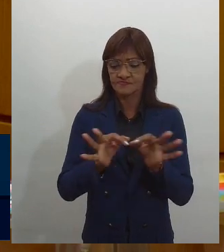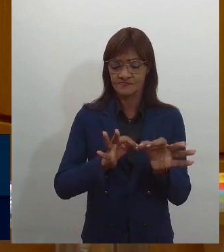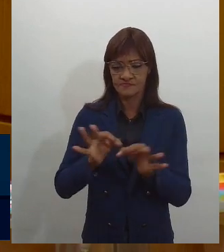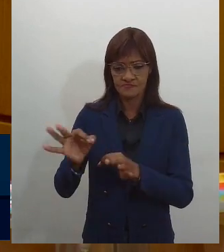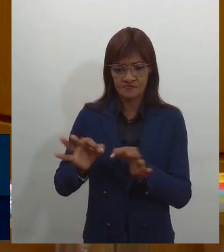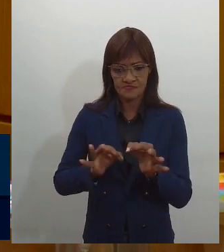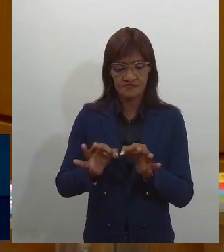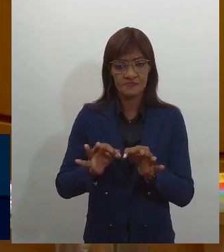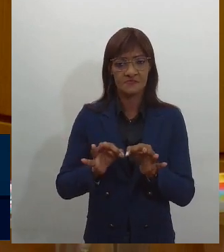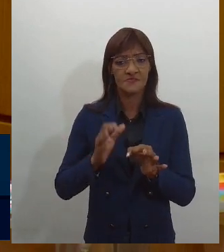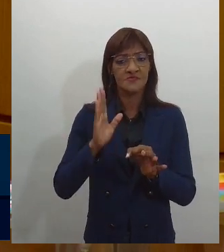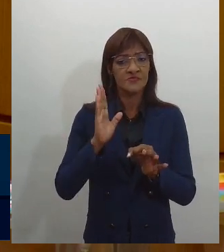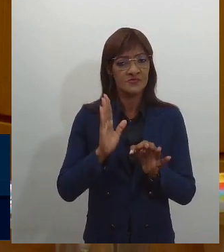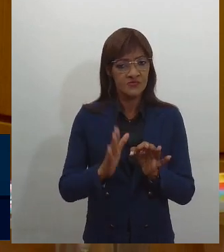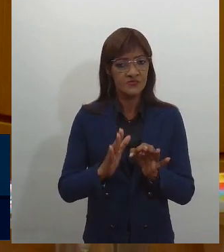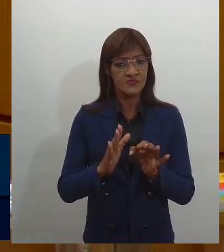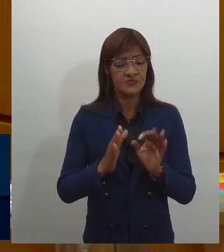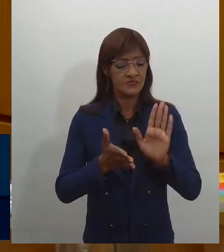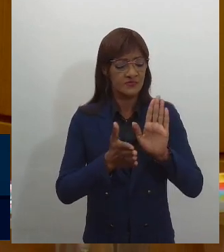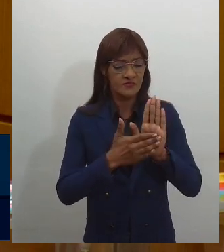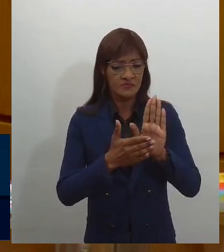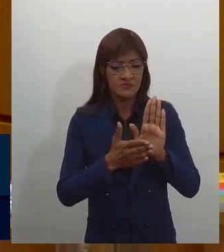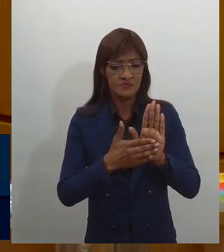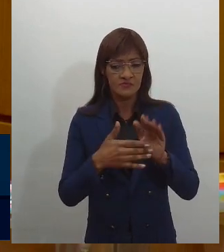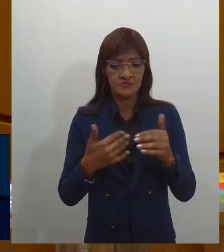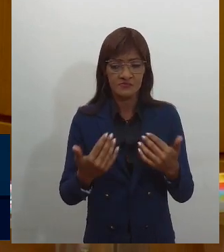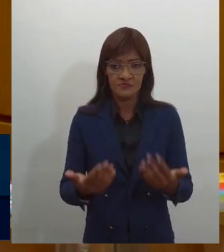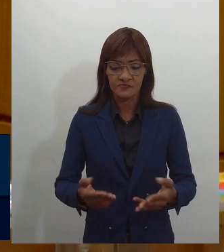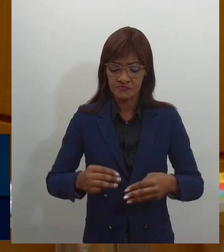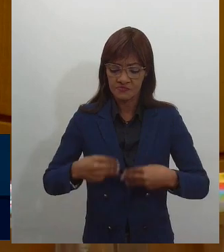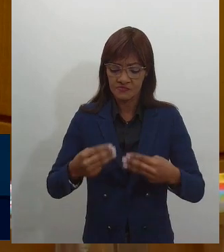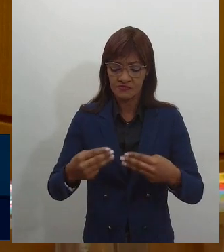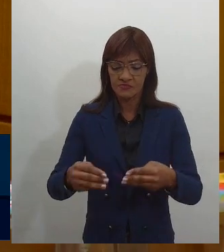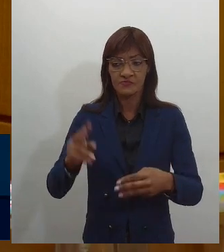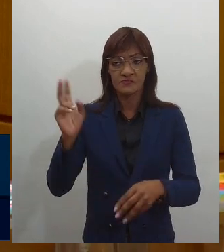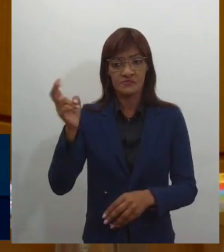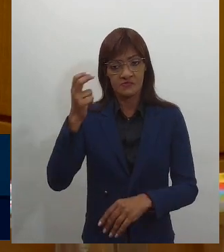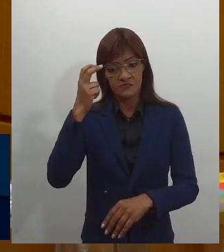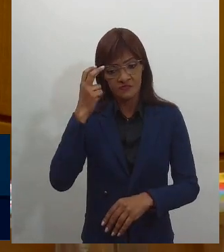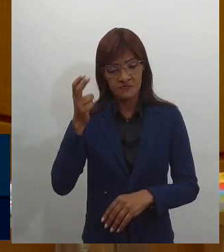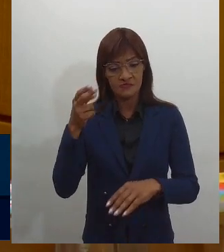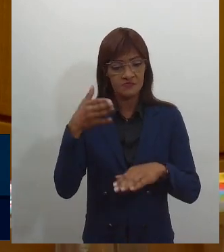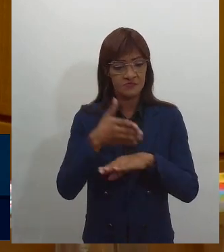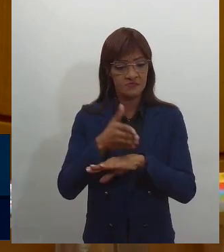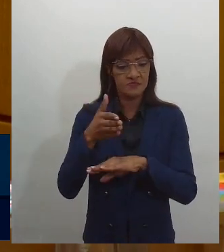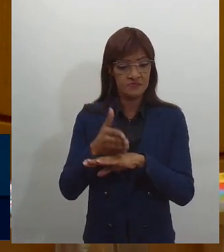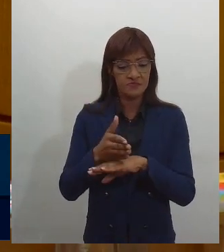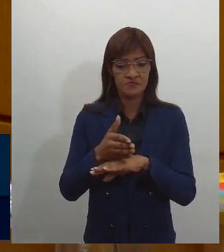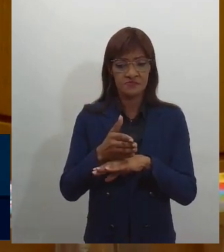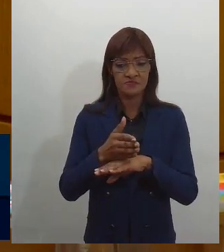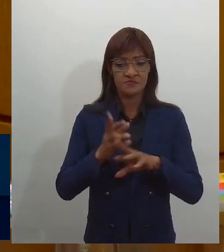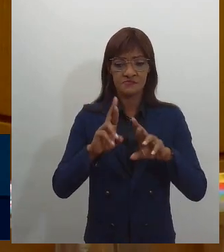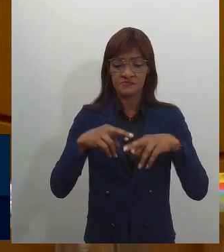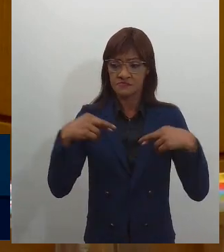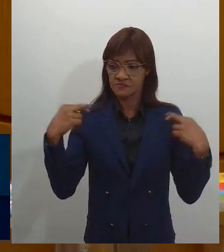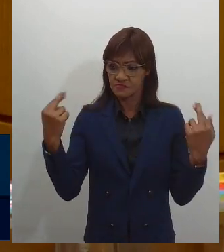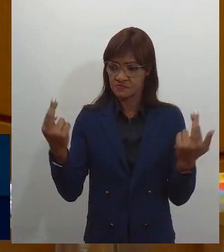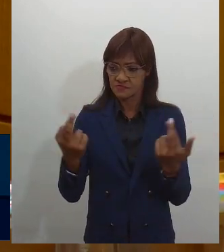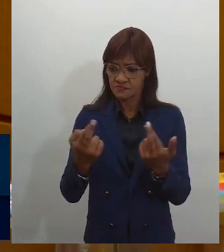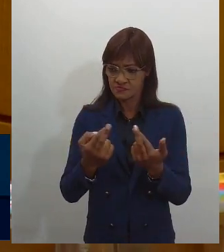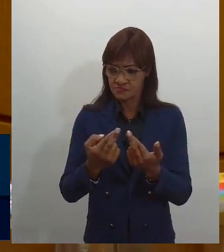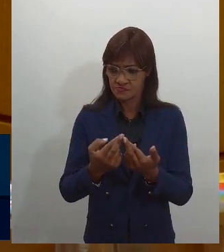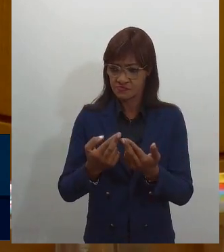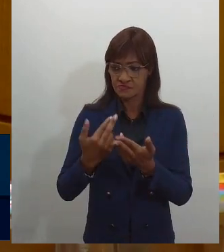buscaram orientação no Ministério da Cultura, participaram de inúmeras reuniões com gestores responsáveis e,